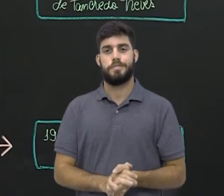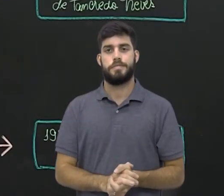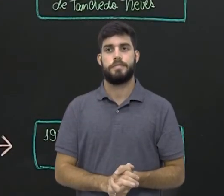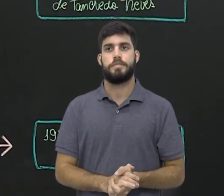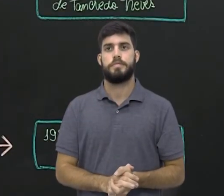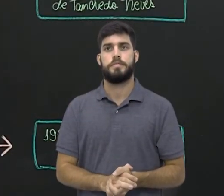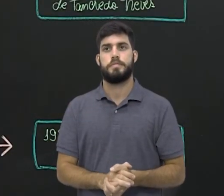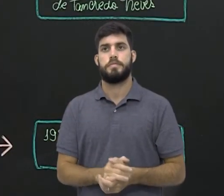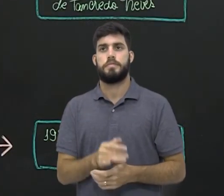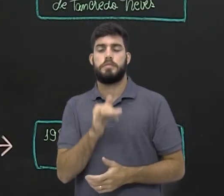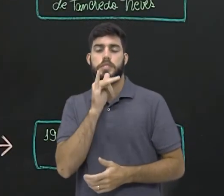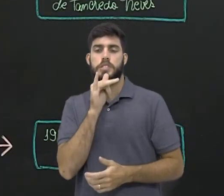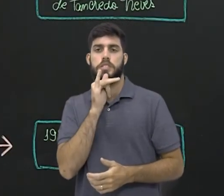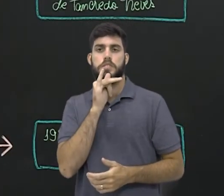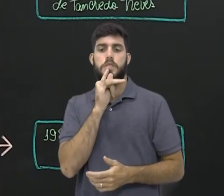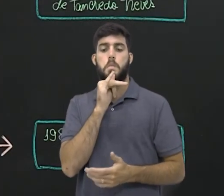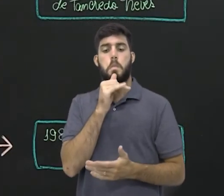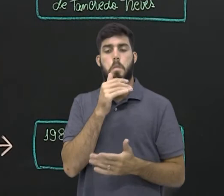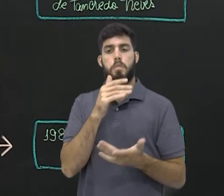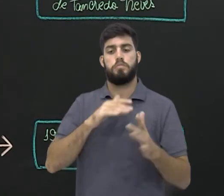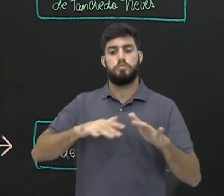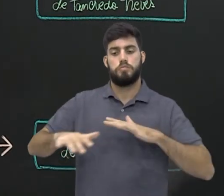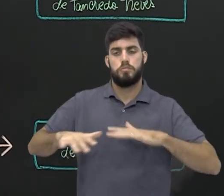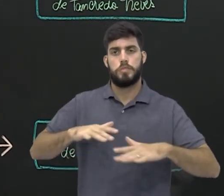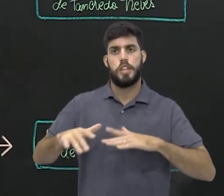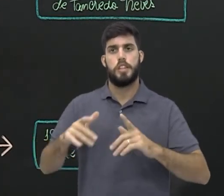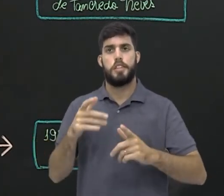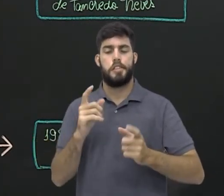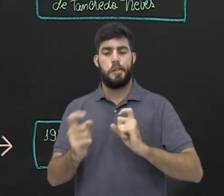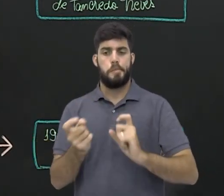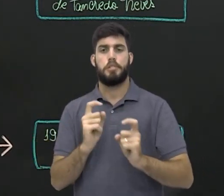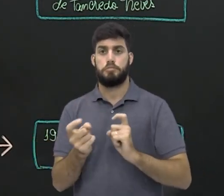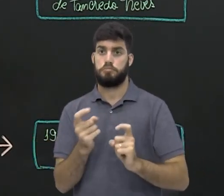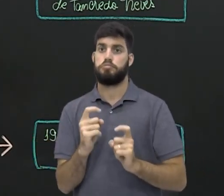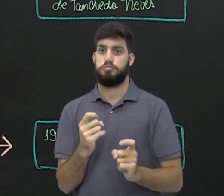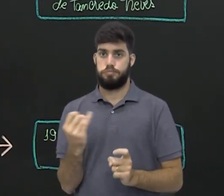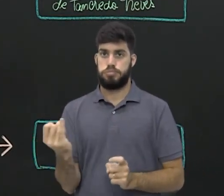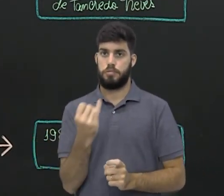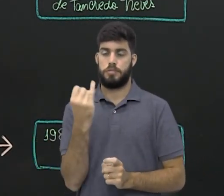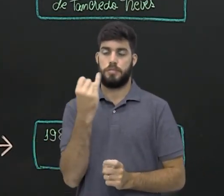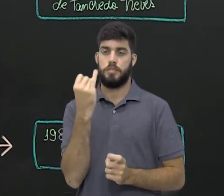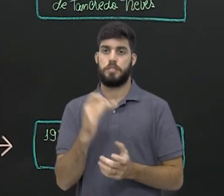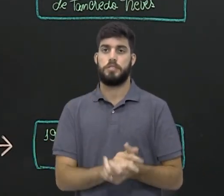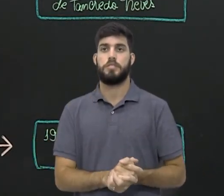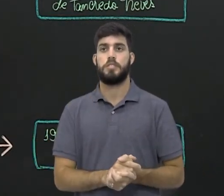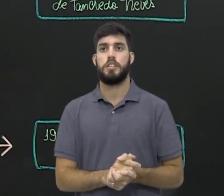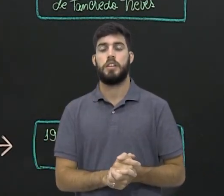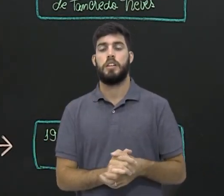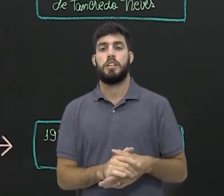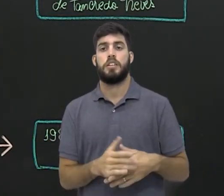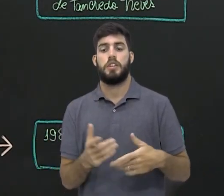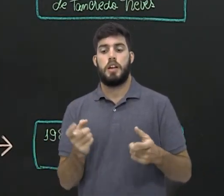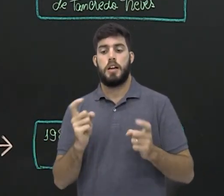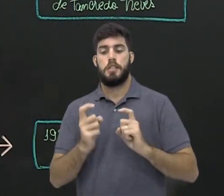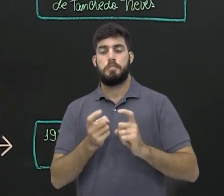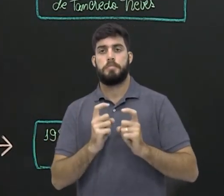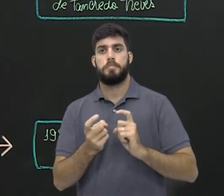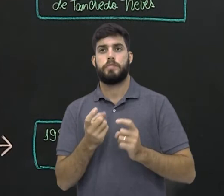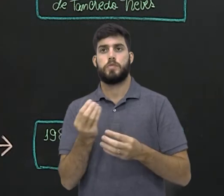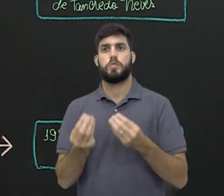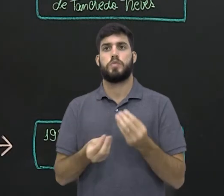de debate muito interessante, porque a sociedade brasileira estava bastante mobilizada para debater como é que seria esse